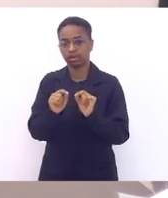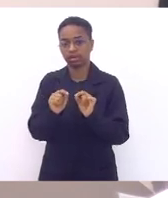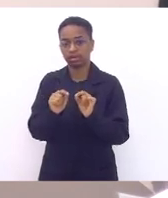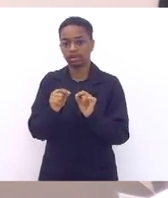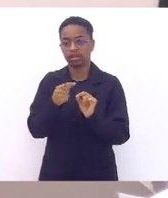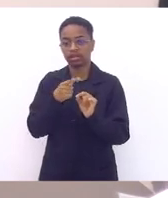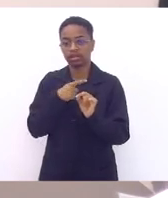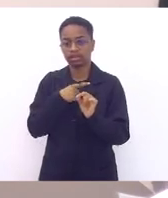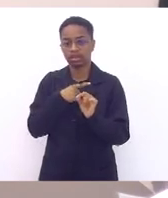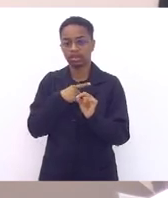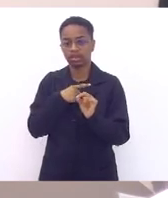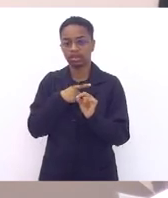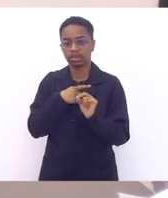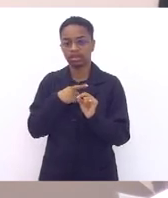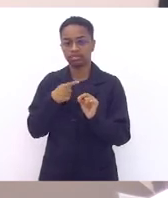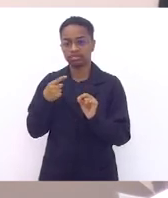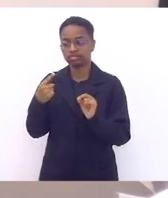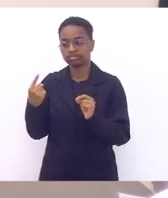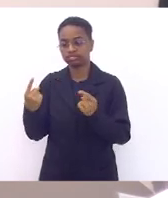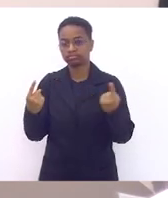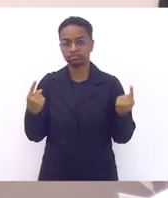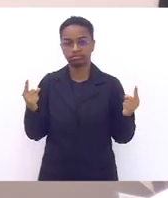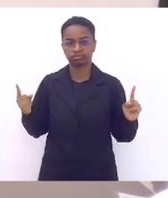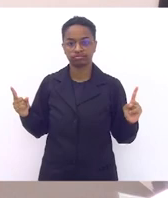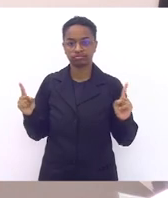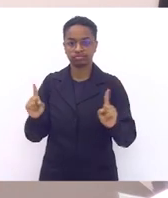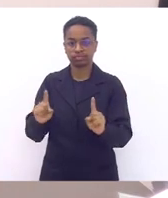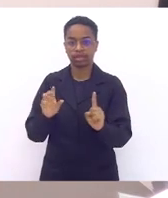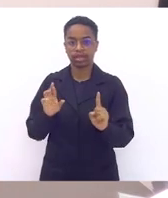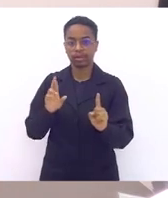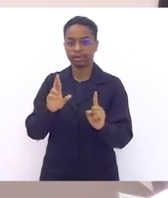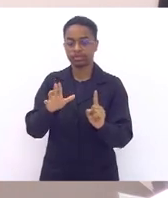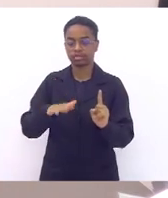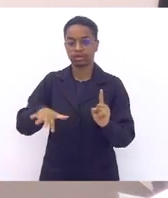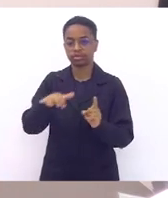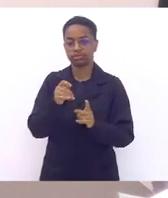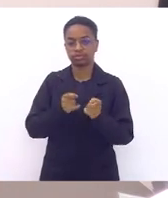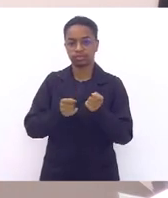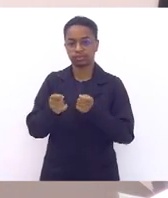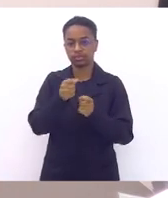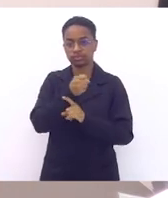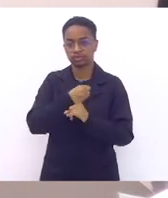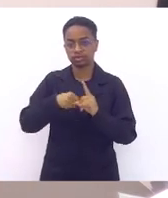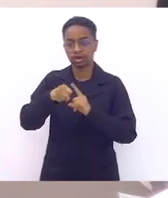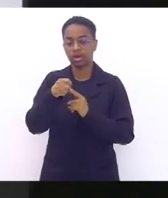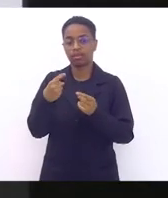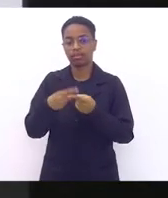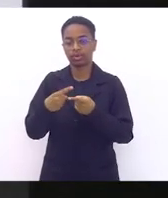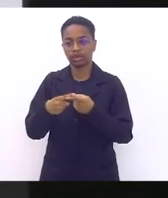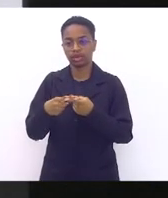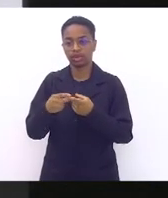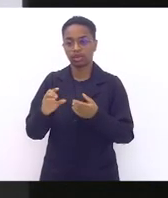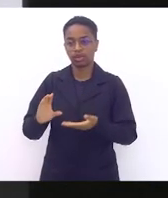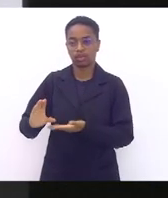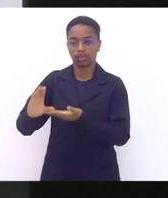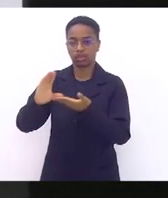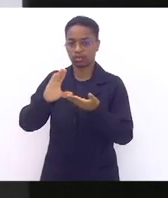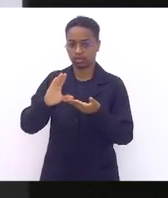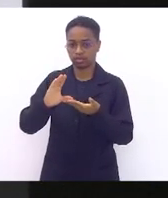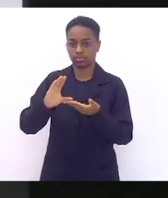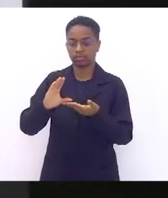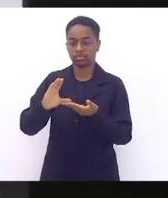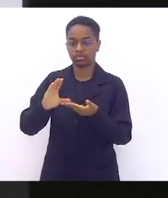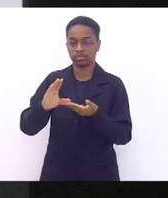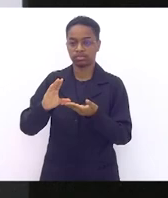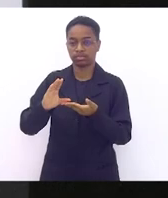duplicidade de representatividade do segmento social, né, do controle social, uma vez que o Conselho está previsto dentro do Sistema Único